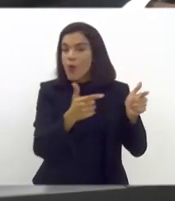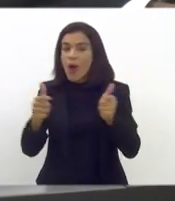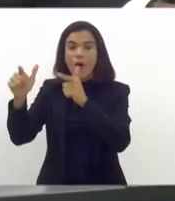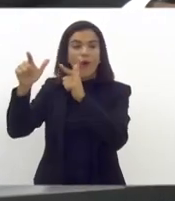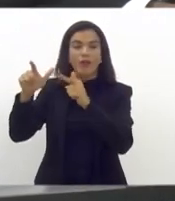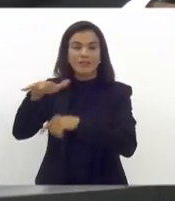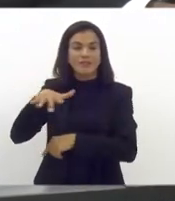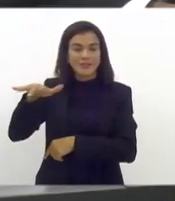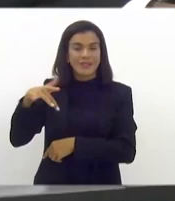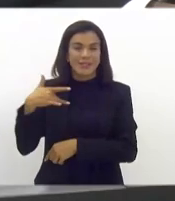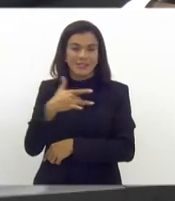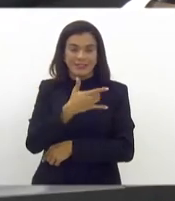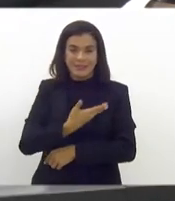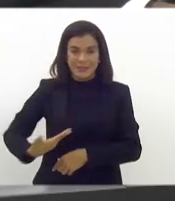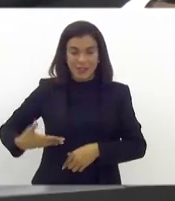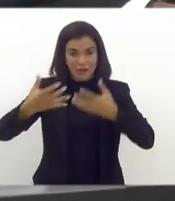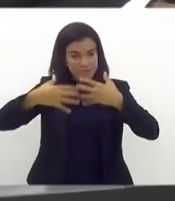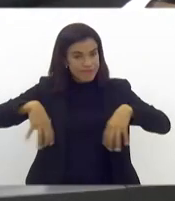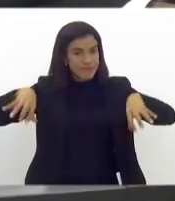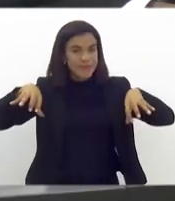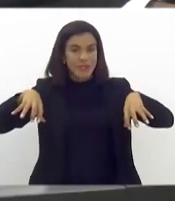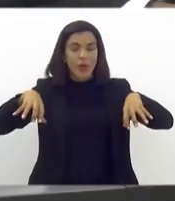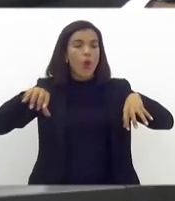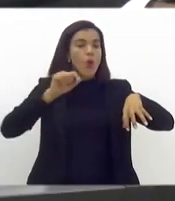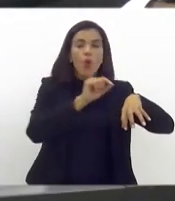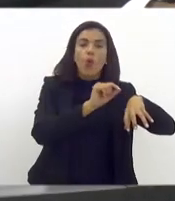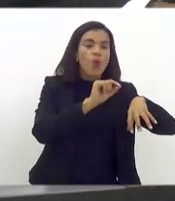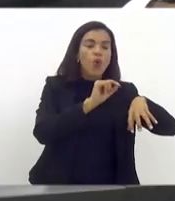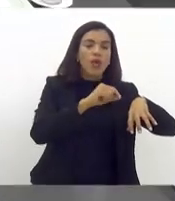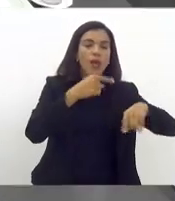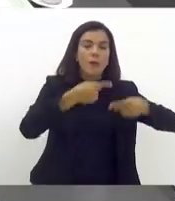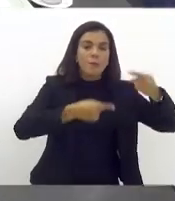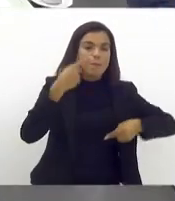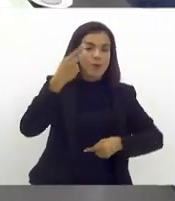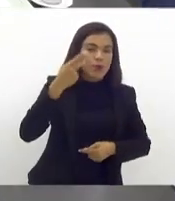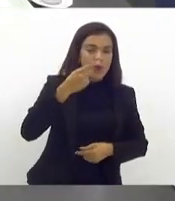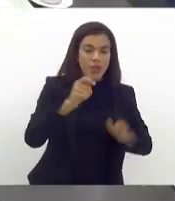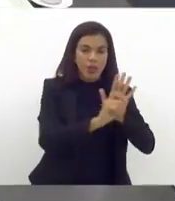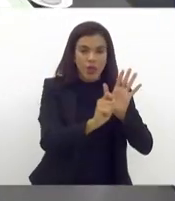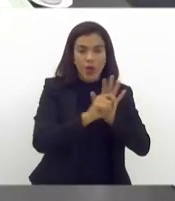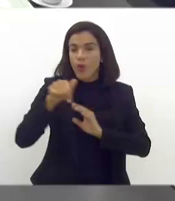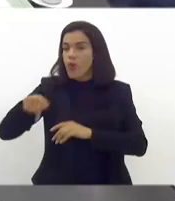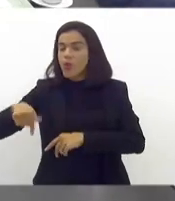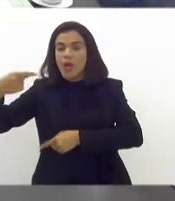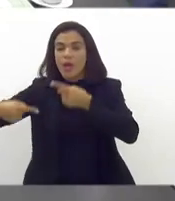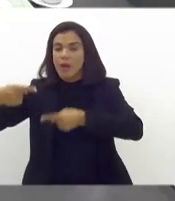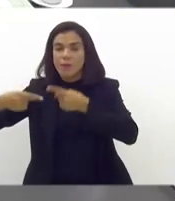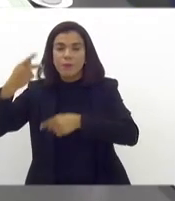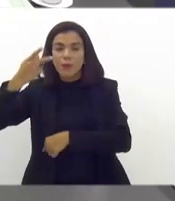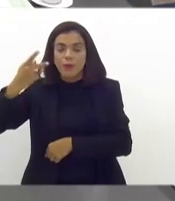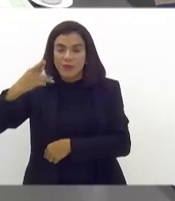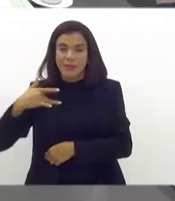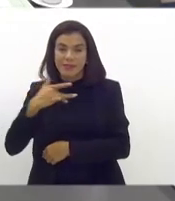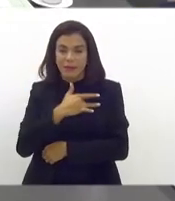saúde pública. Então, essa separação, o que é a política de drogas, o que é a política de saúde pública,